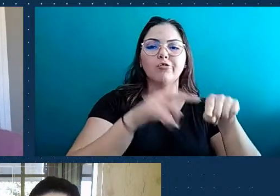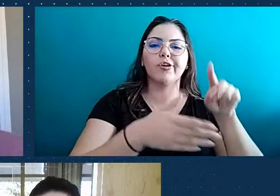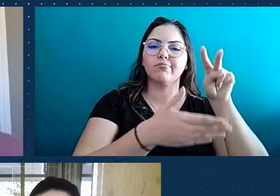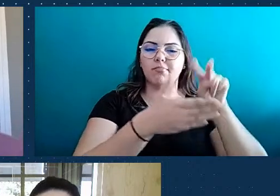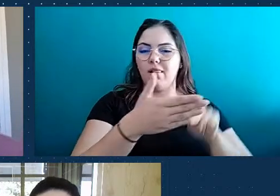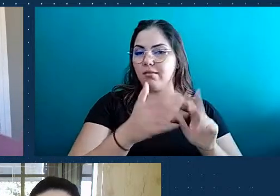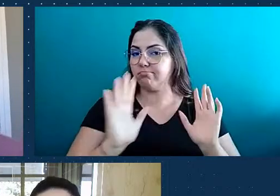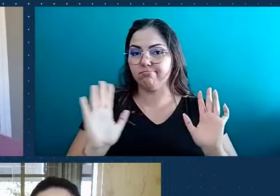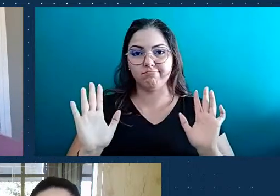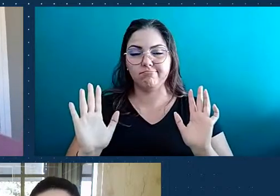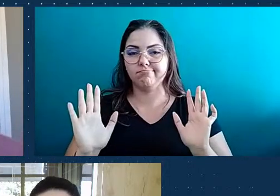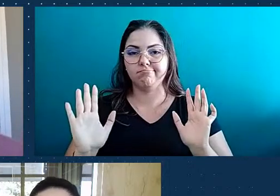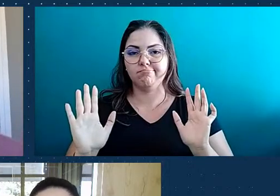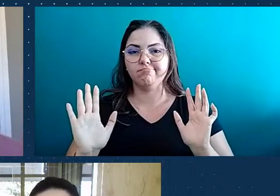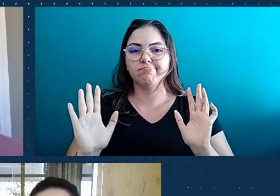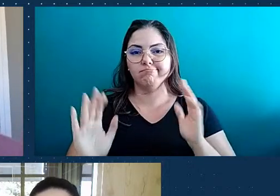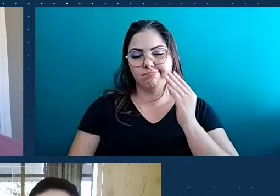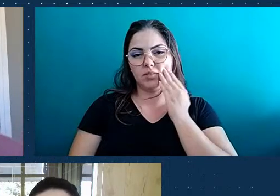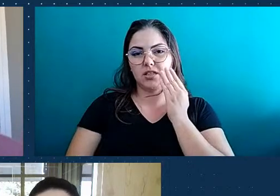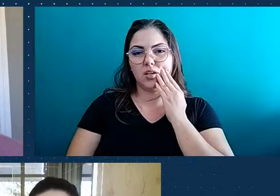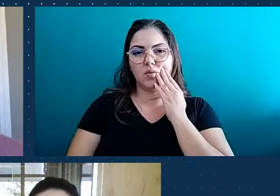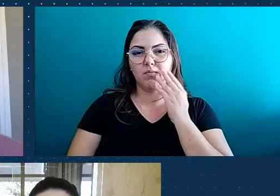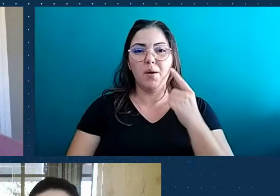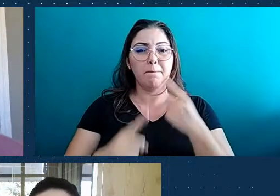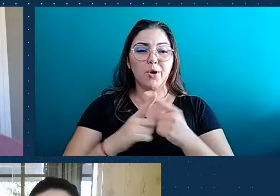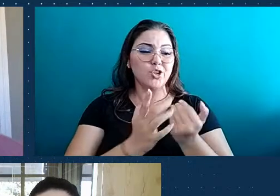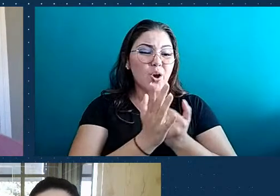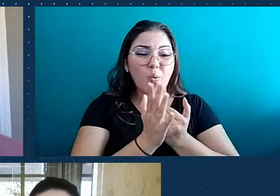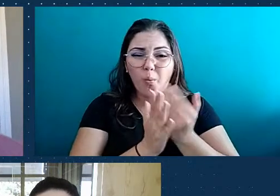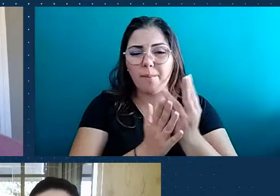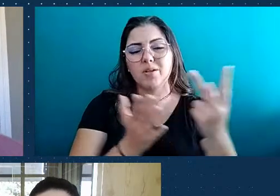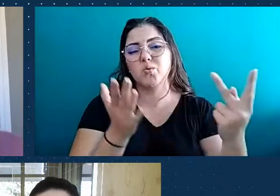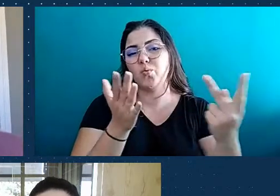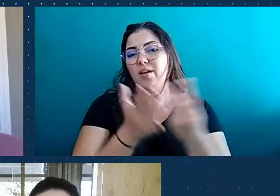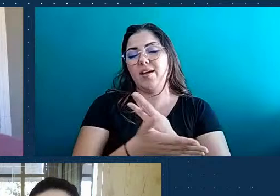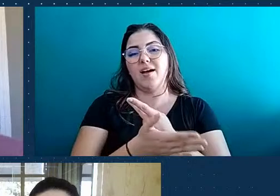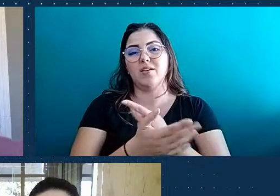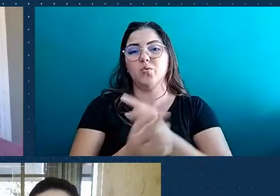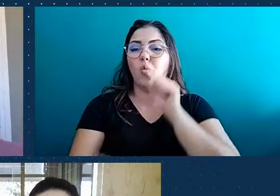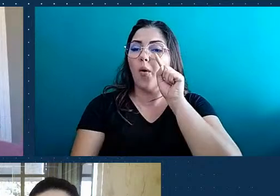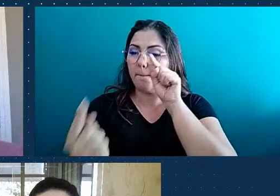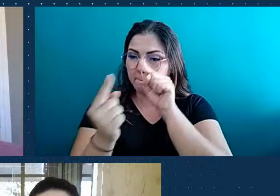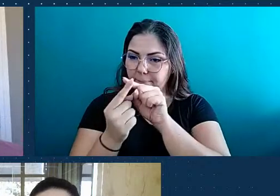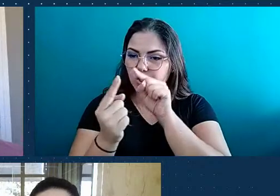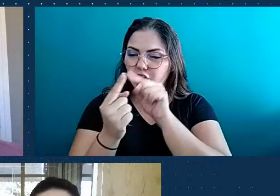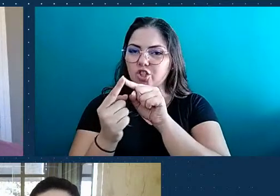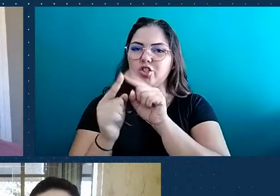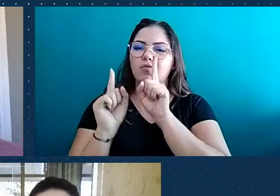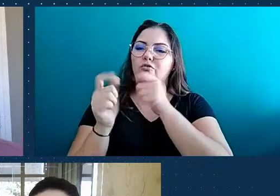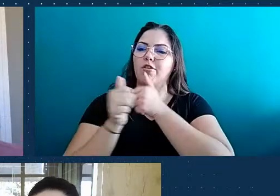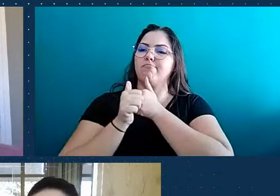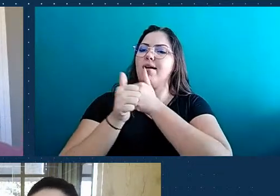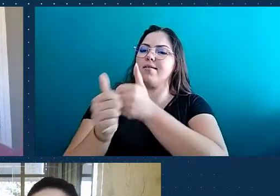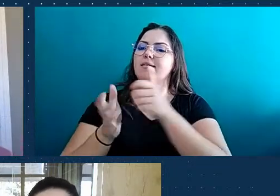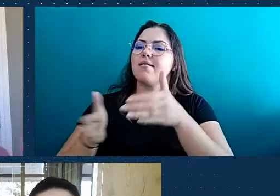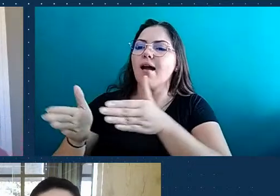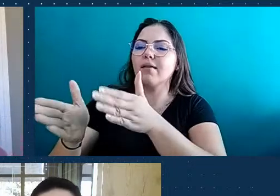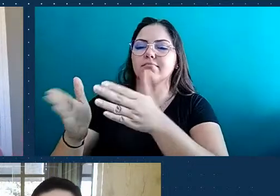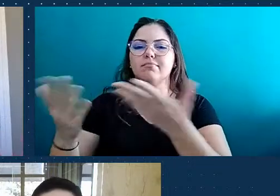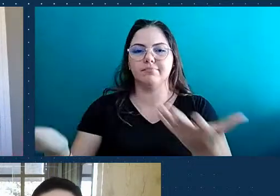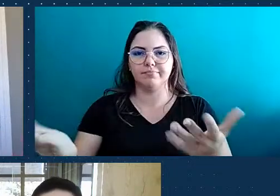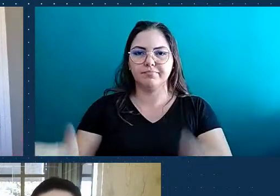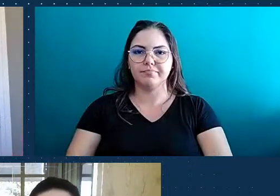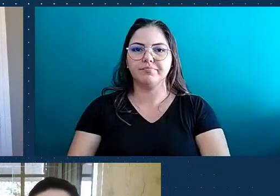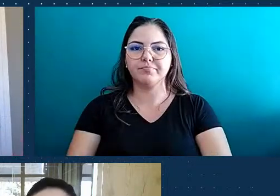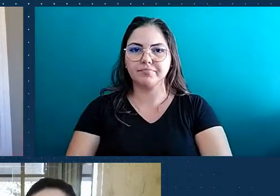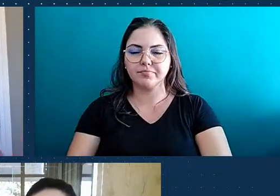o resto do projeto, porque está desnorteado, entendeu? O objetivo é o que dá o norte. Uhum. É esse cuidado, né,